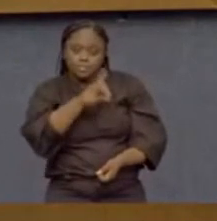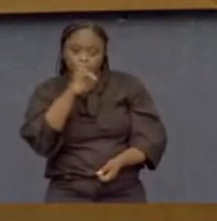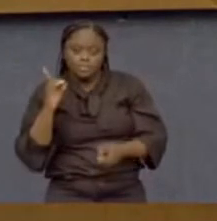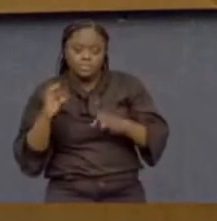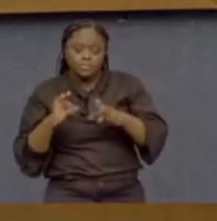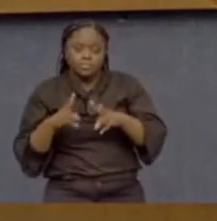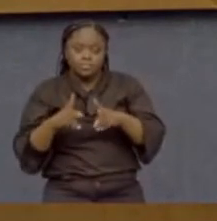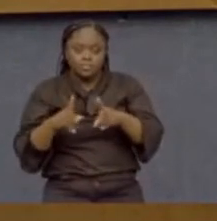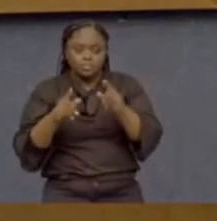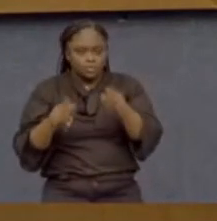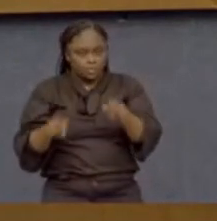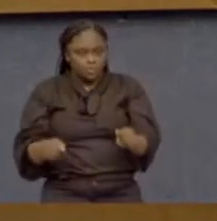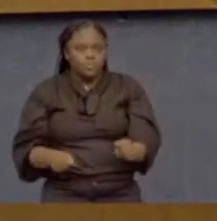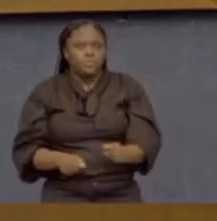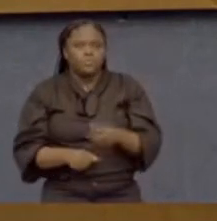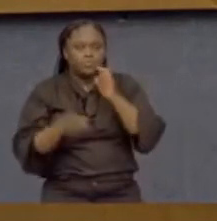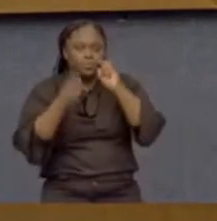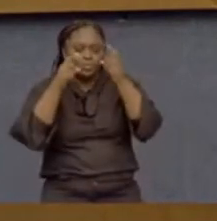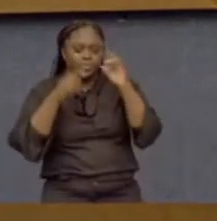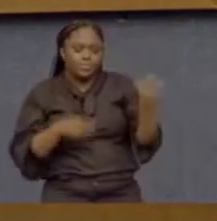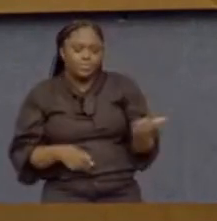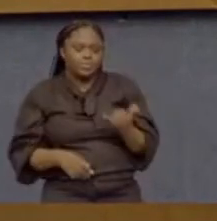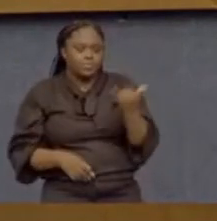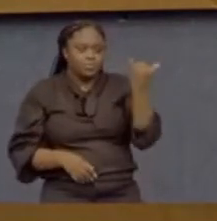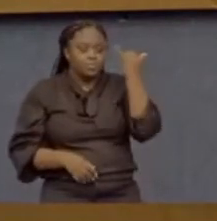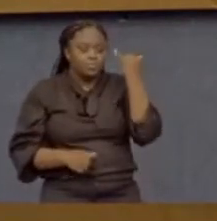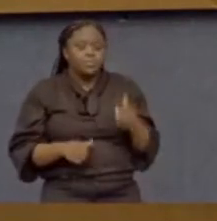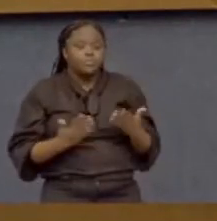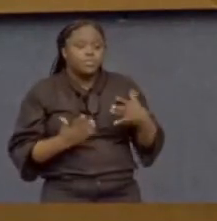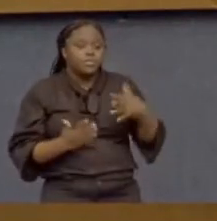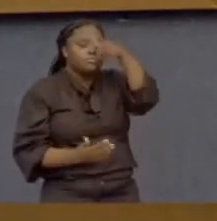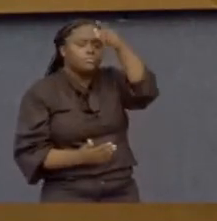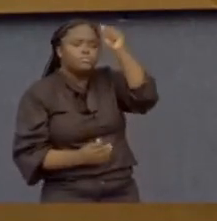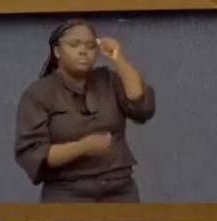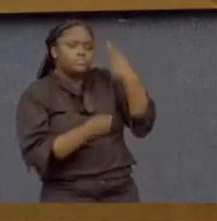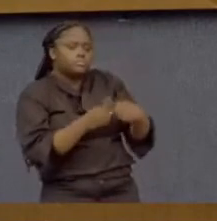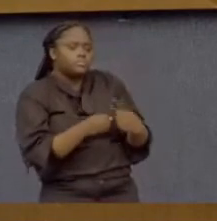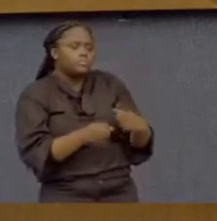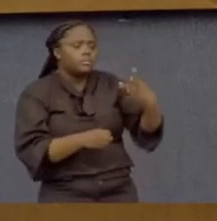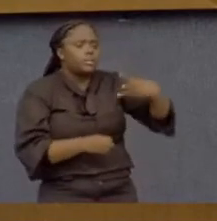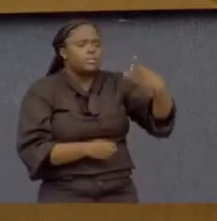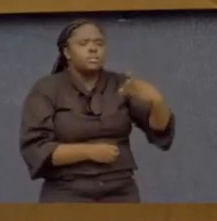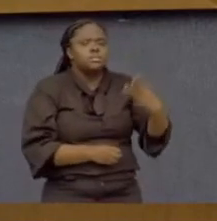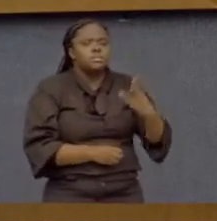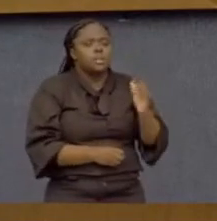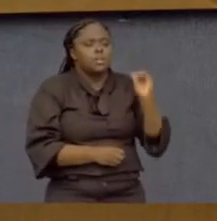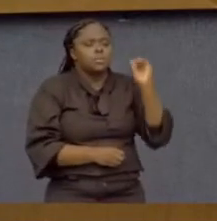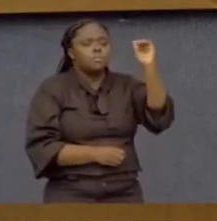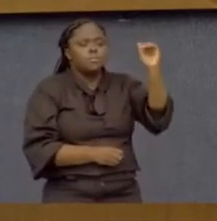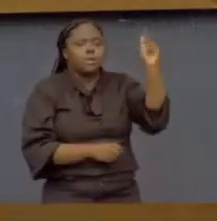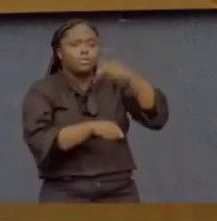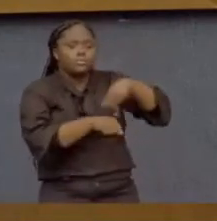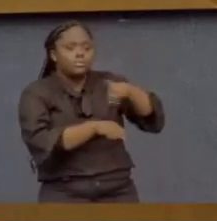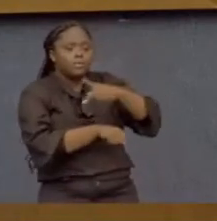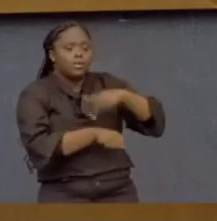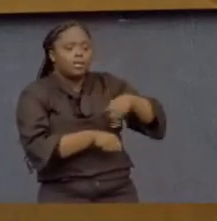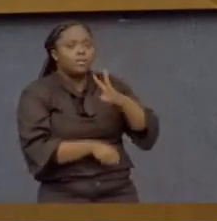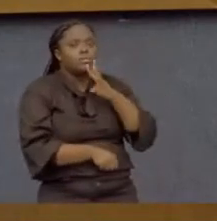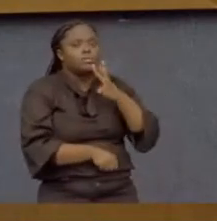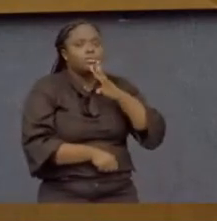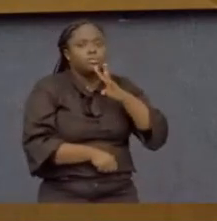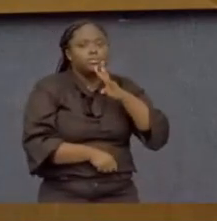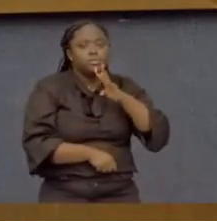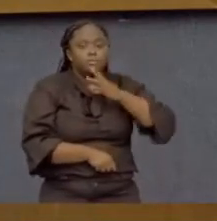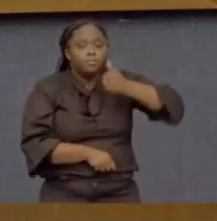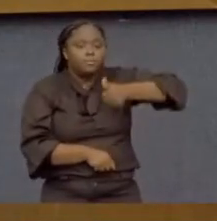Prefeito Fuad, a nossa cidade, que é a terceira maior do país, vai ser conhecida como a primeira capital a fechar um